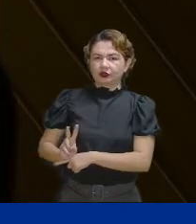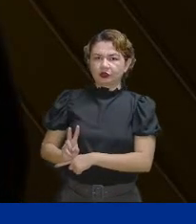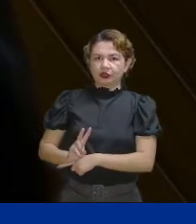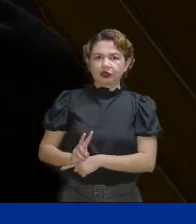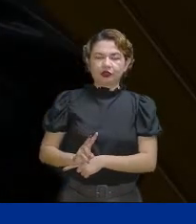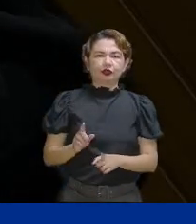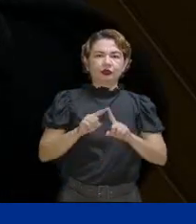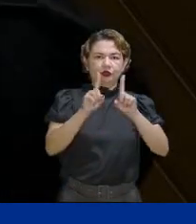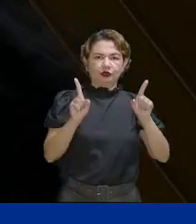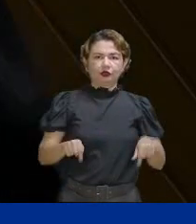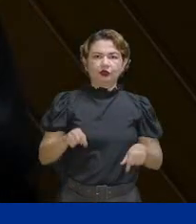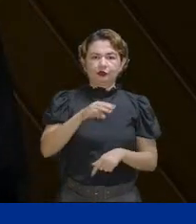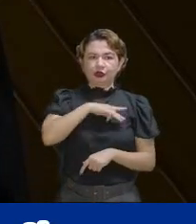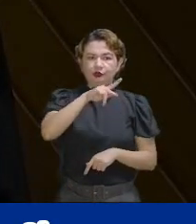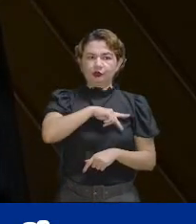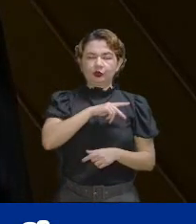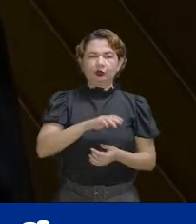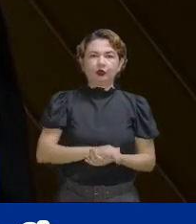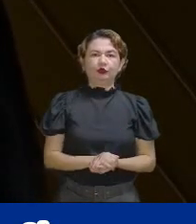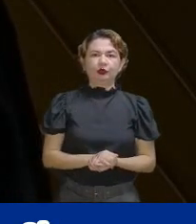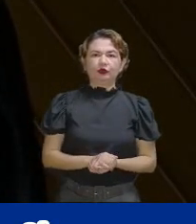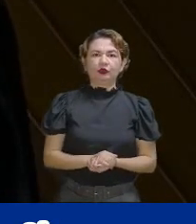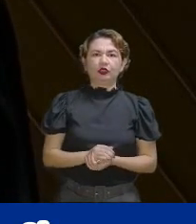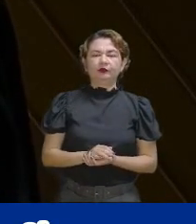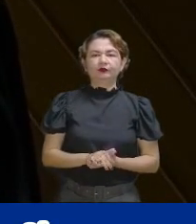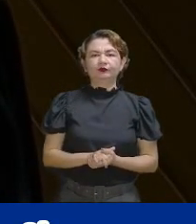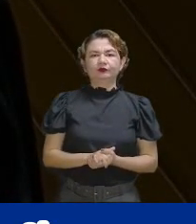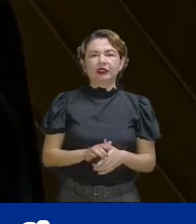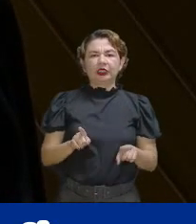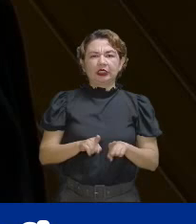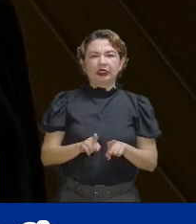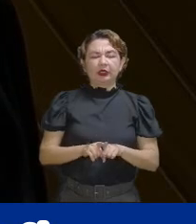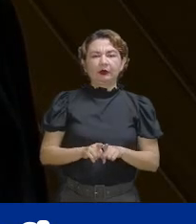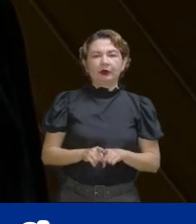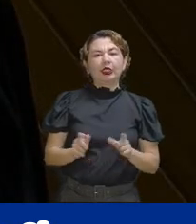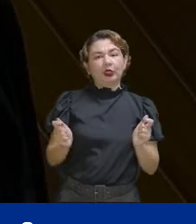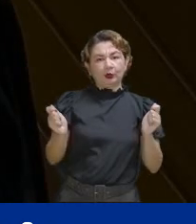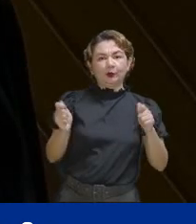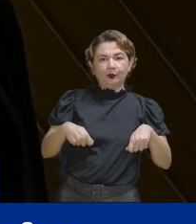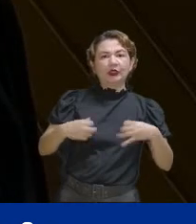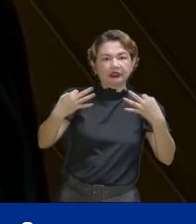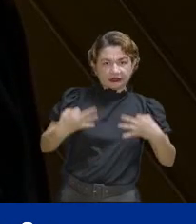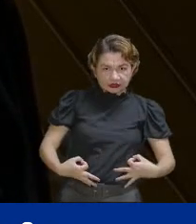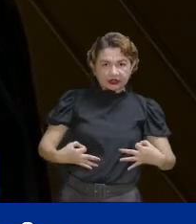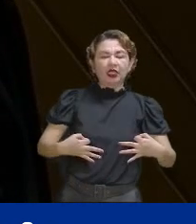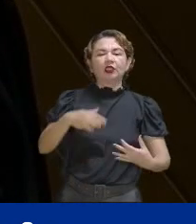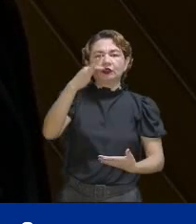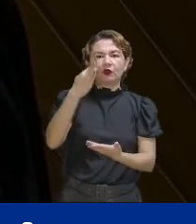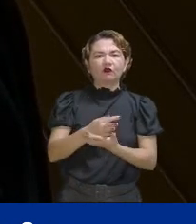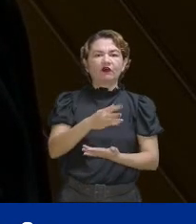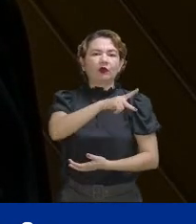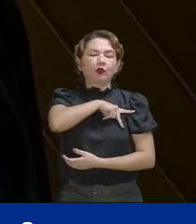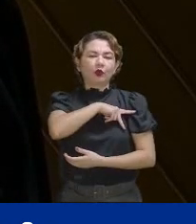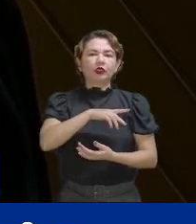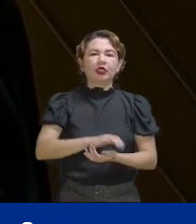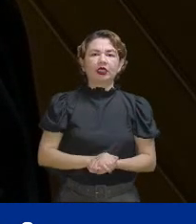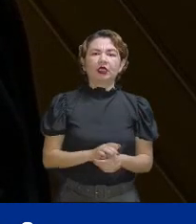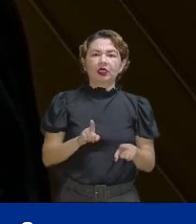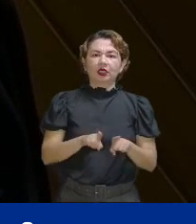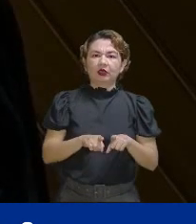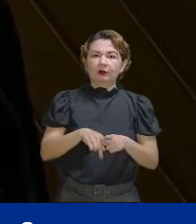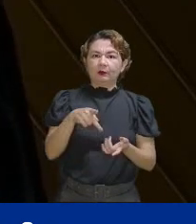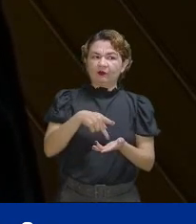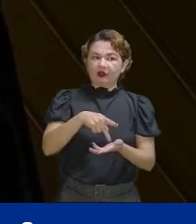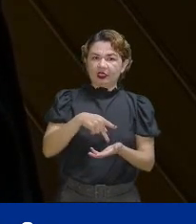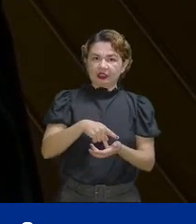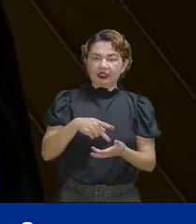de servidores do Ministério Público ser ato administrativo dotado de fé pública, com presunção relativa de